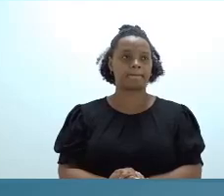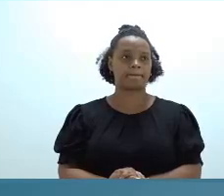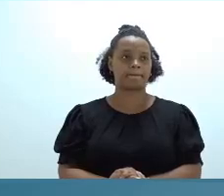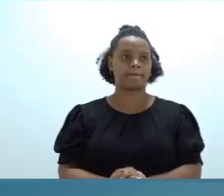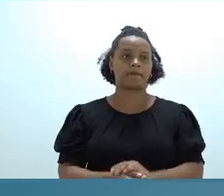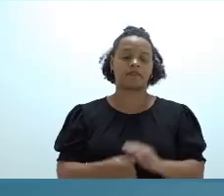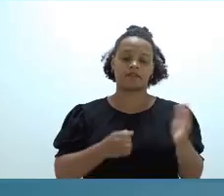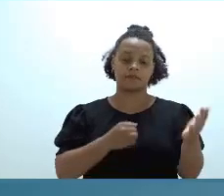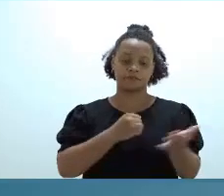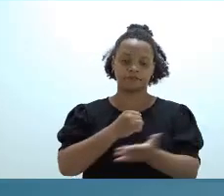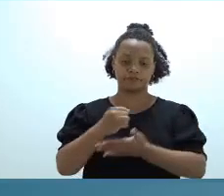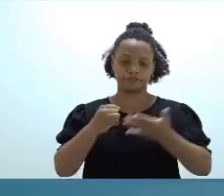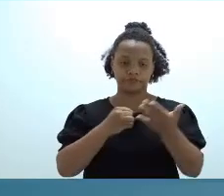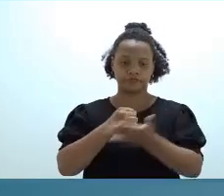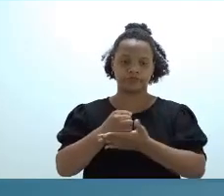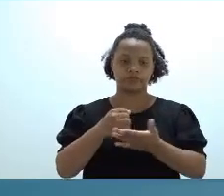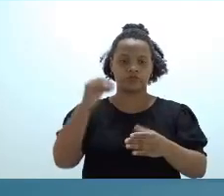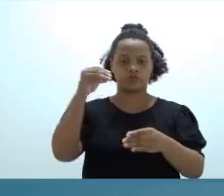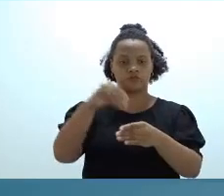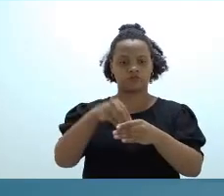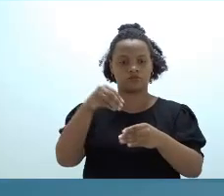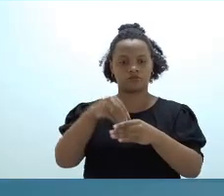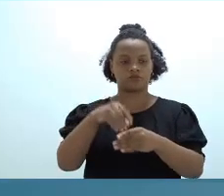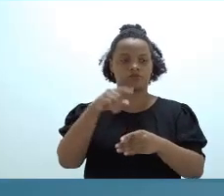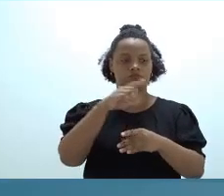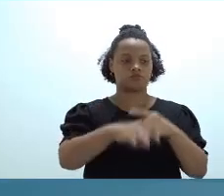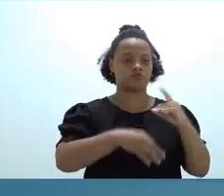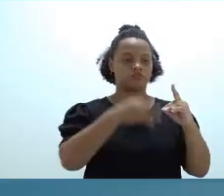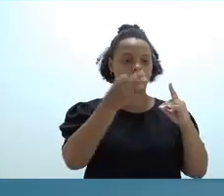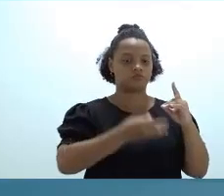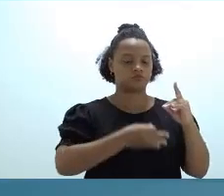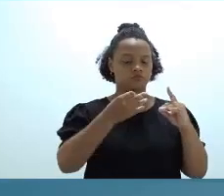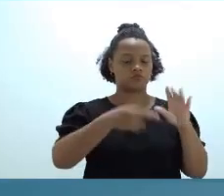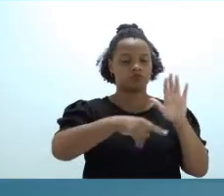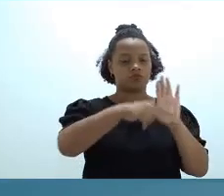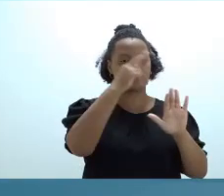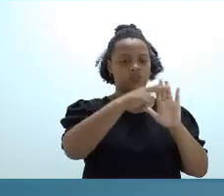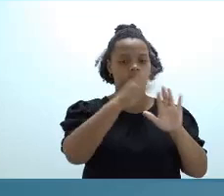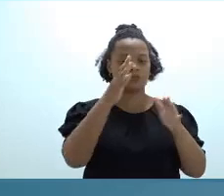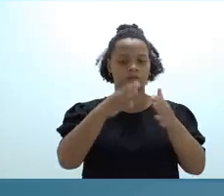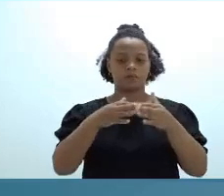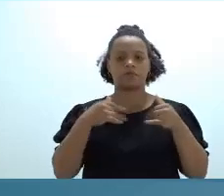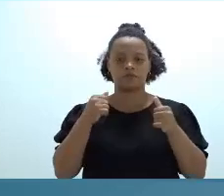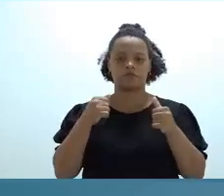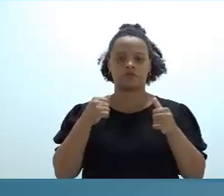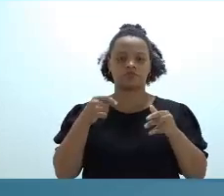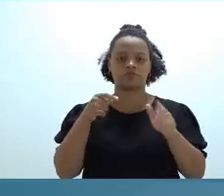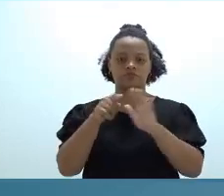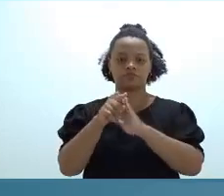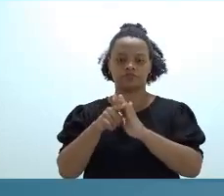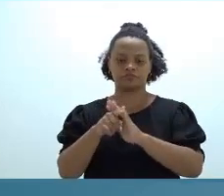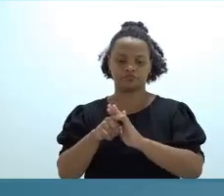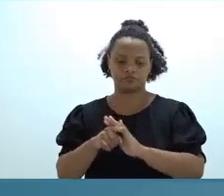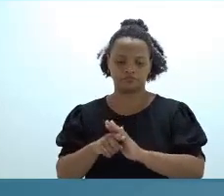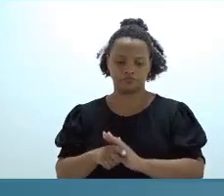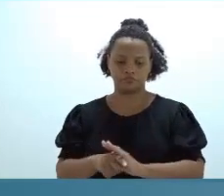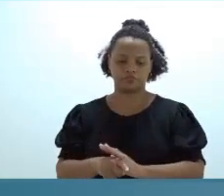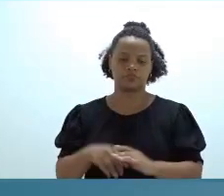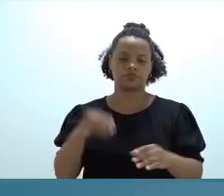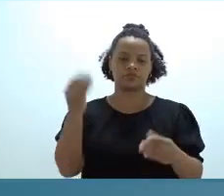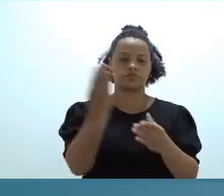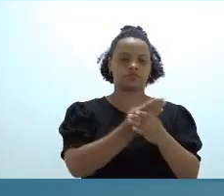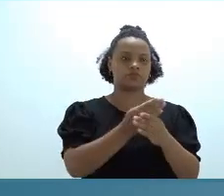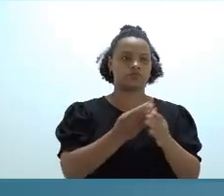voto do relator, pedi vista dos autos, a fim de melhor examinar os contornos jurídicos da controvérsia, dada sua clara